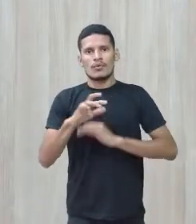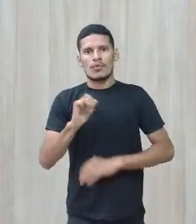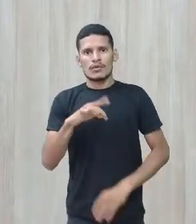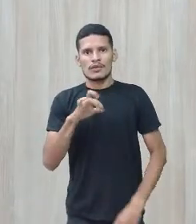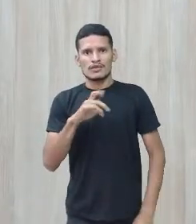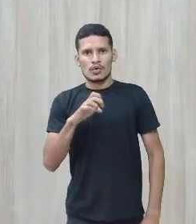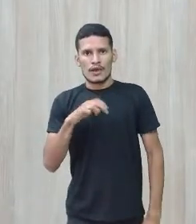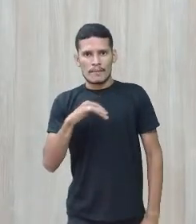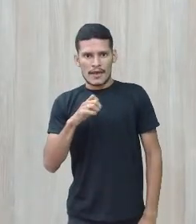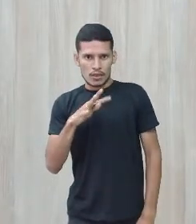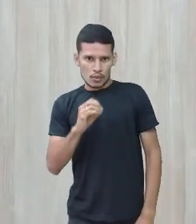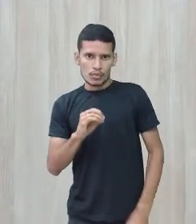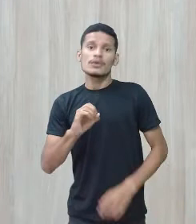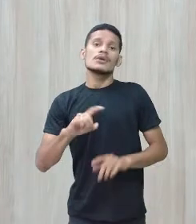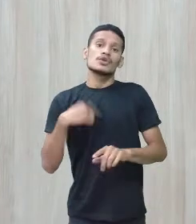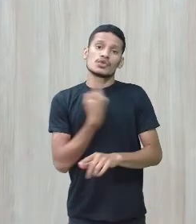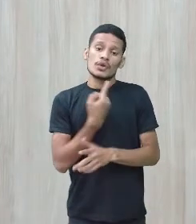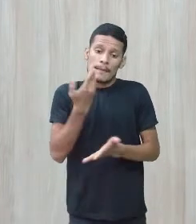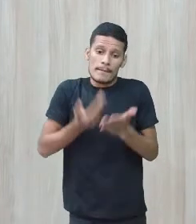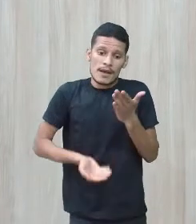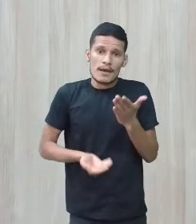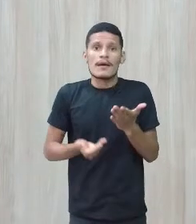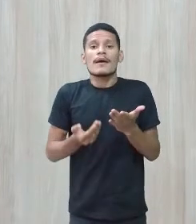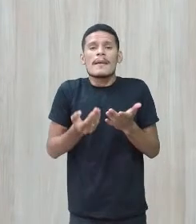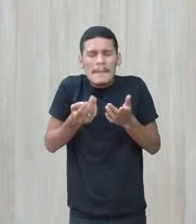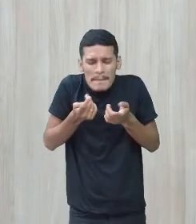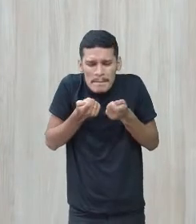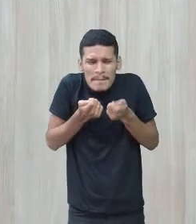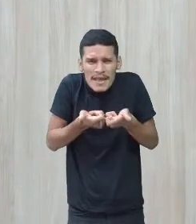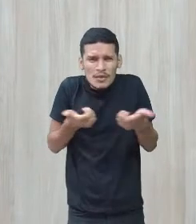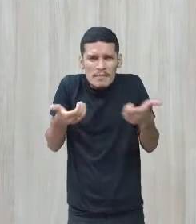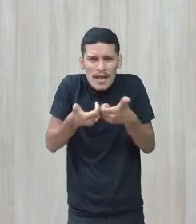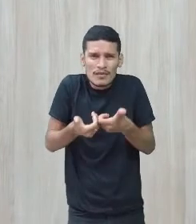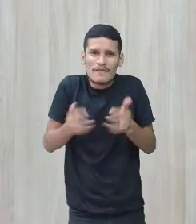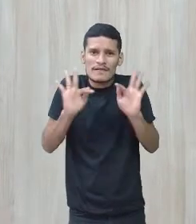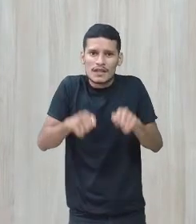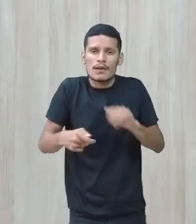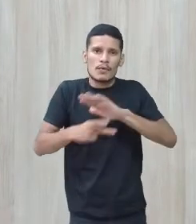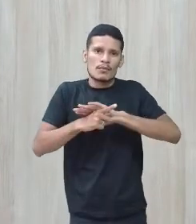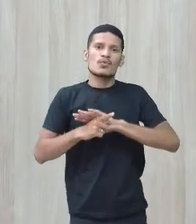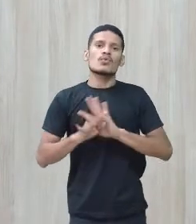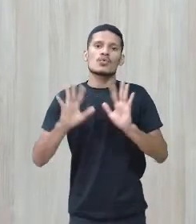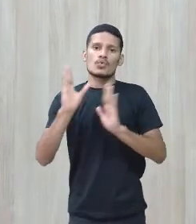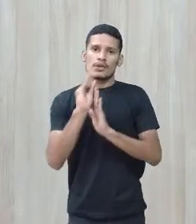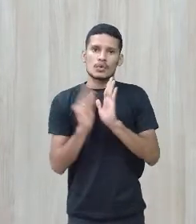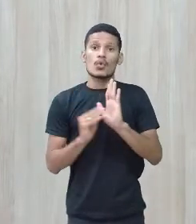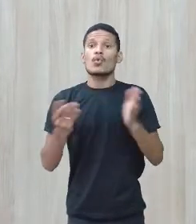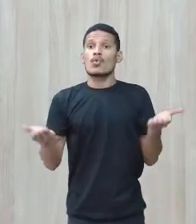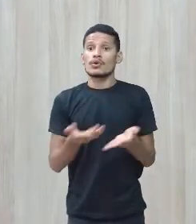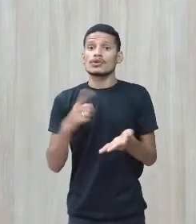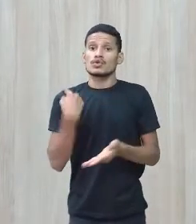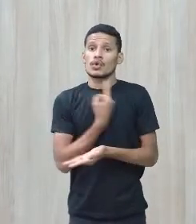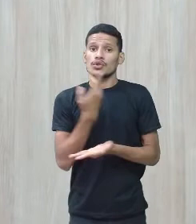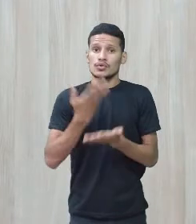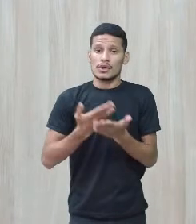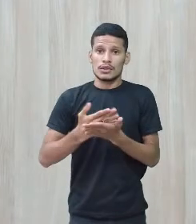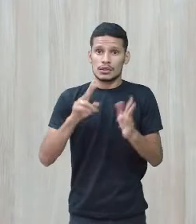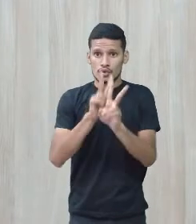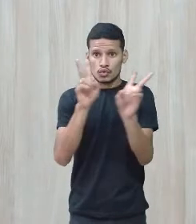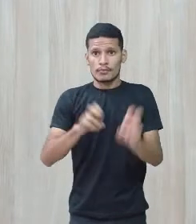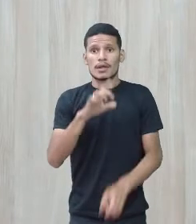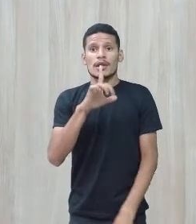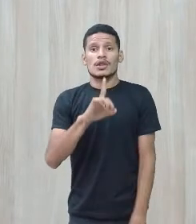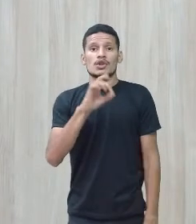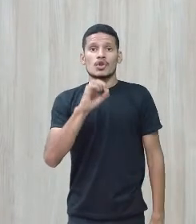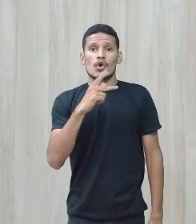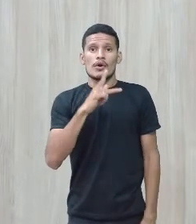está aí perto de finalizar esse conteúdo e hoje especificamente a gente vai falar sobre doping. Então, a gente vai falar aí